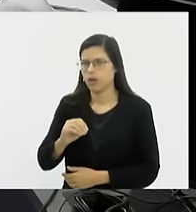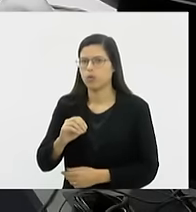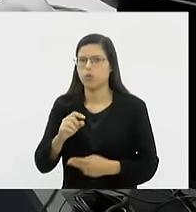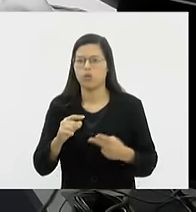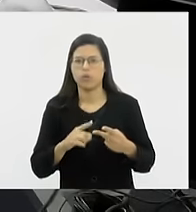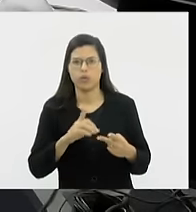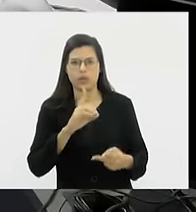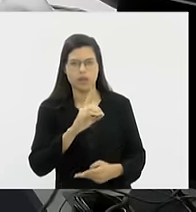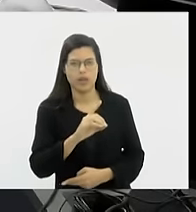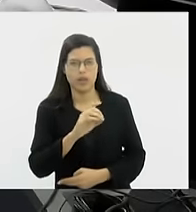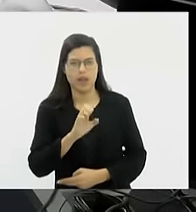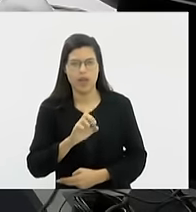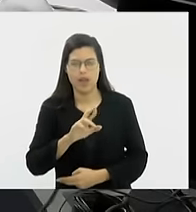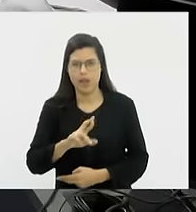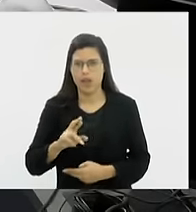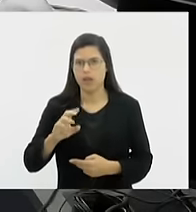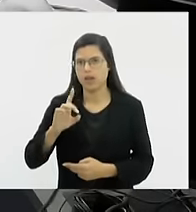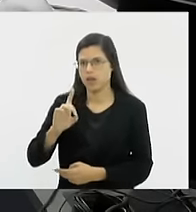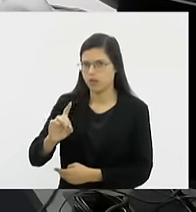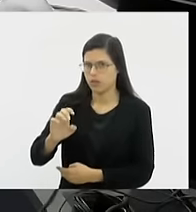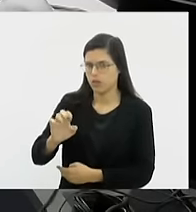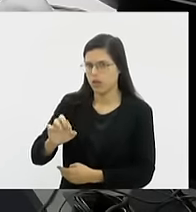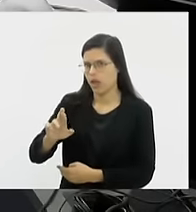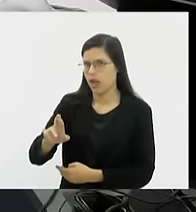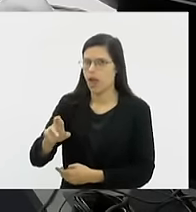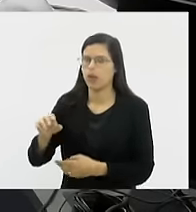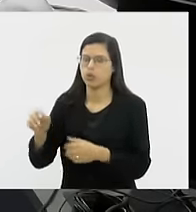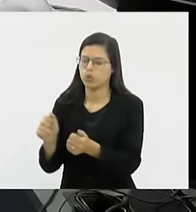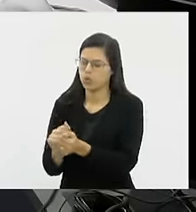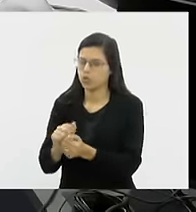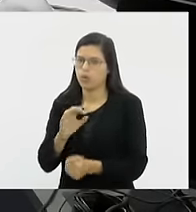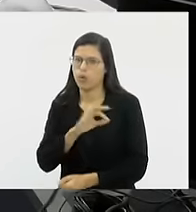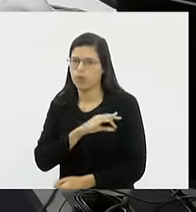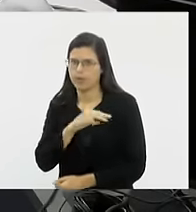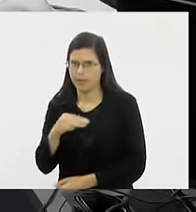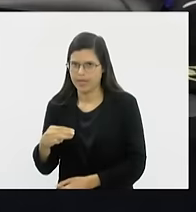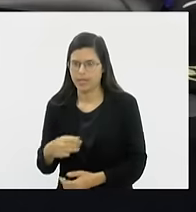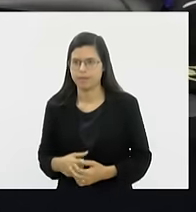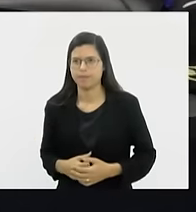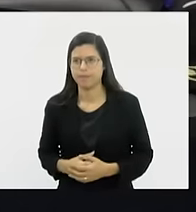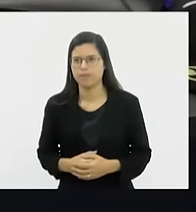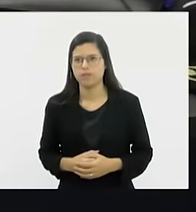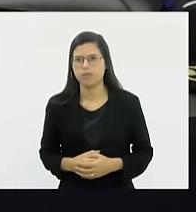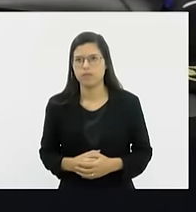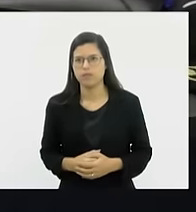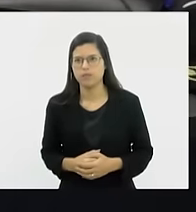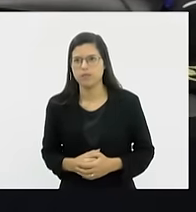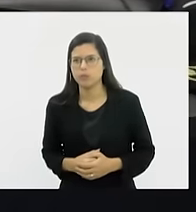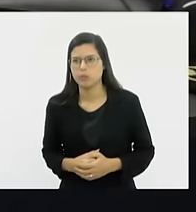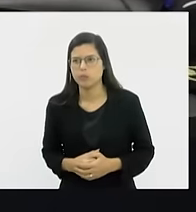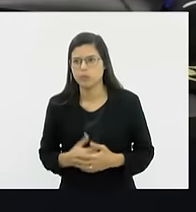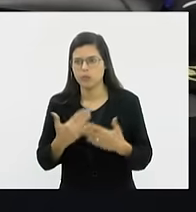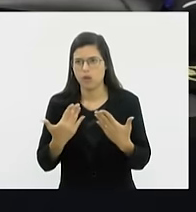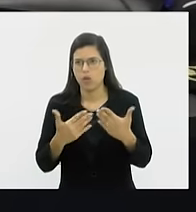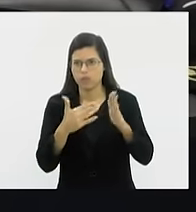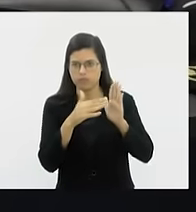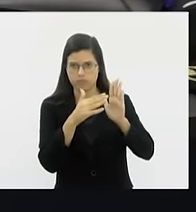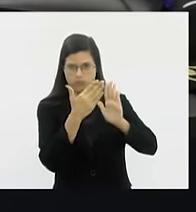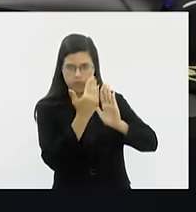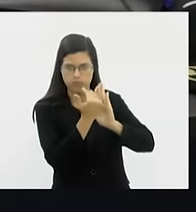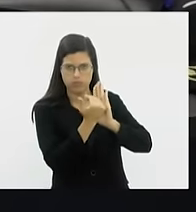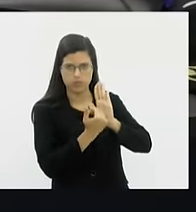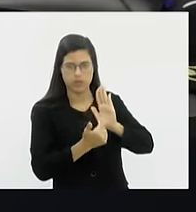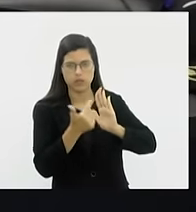DR, do DR com a Polícia Militar. E assim vai. São penduricalhos. Então, na cláusula segunda, de obrigações